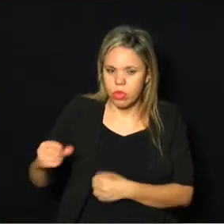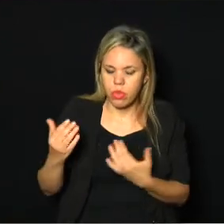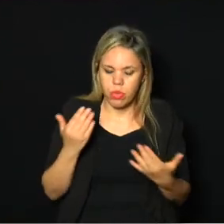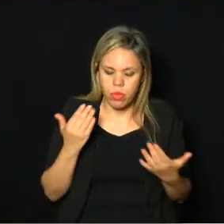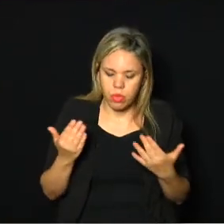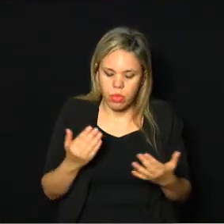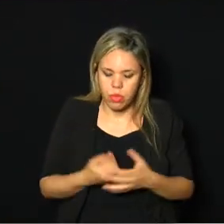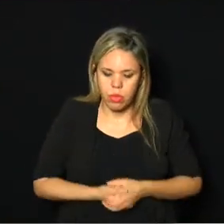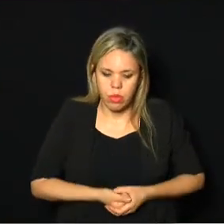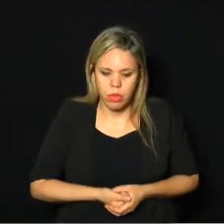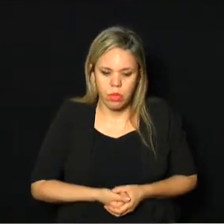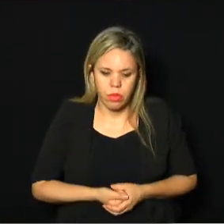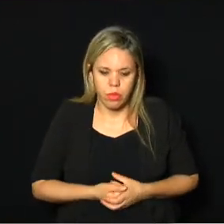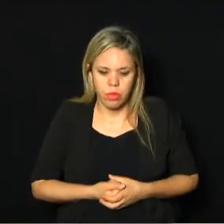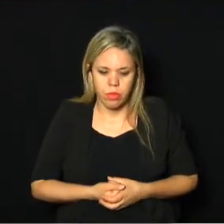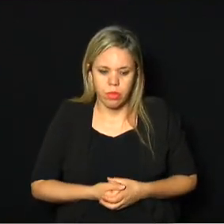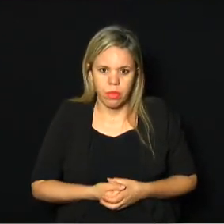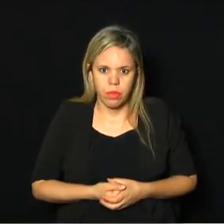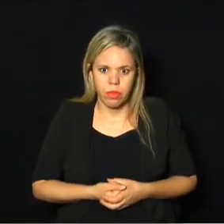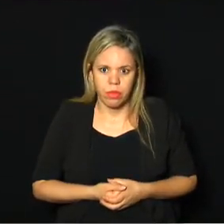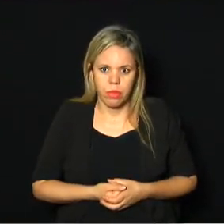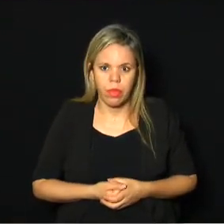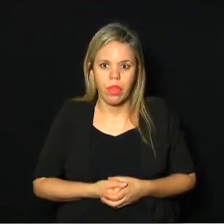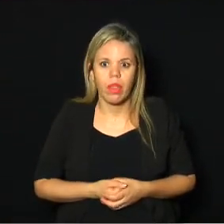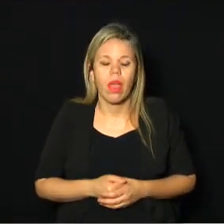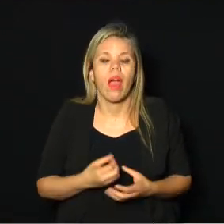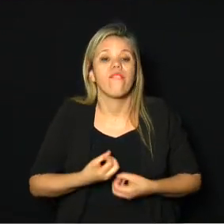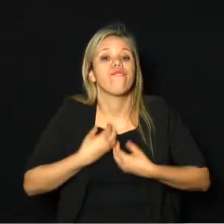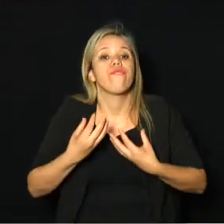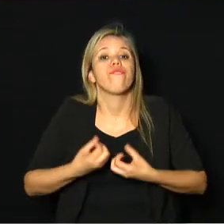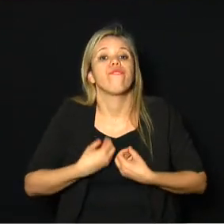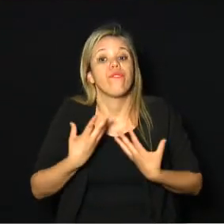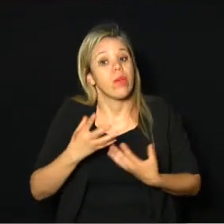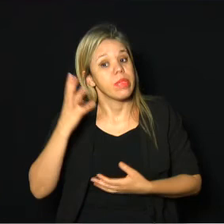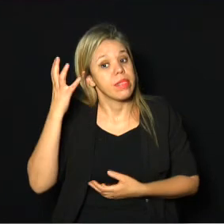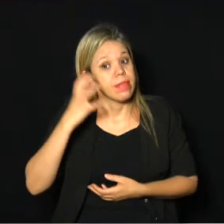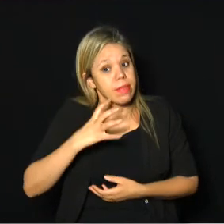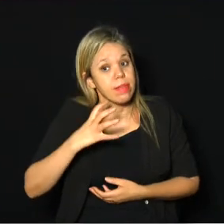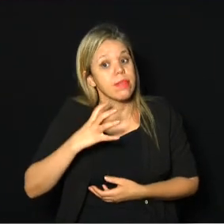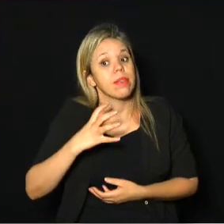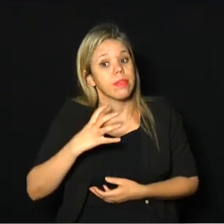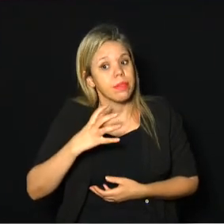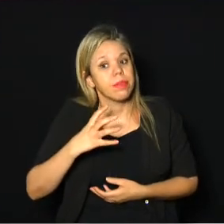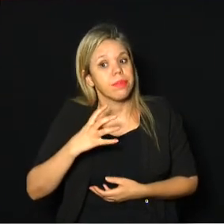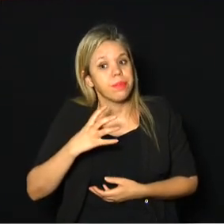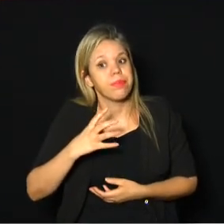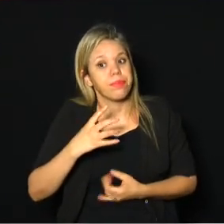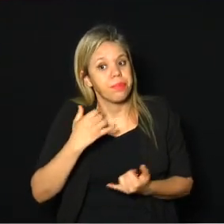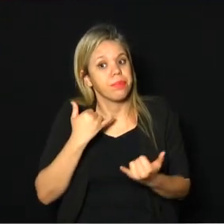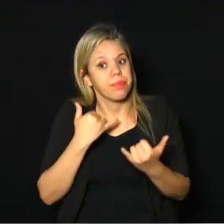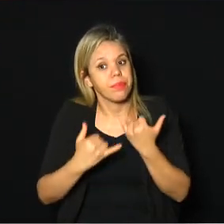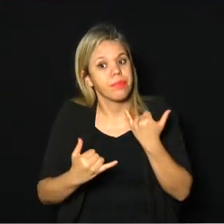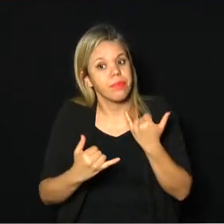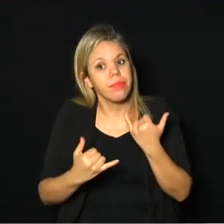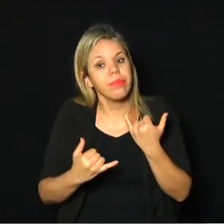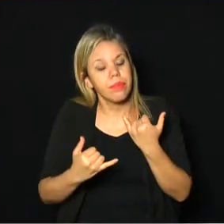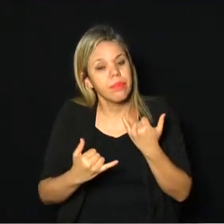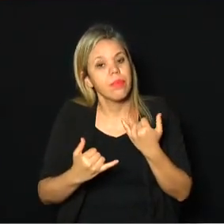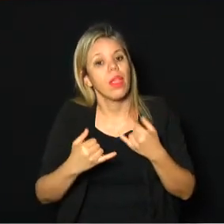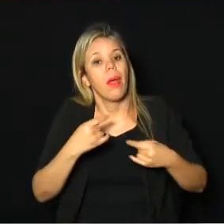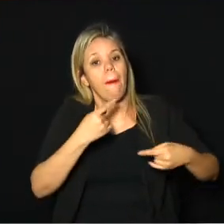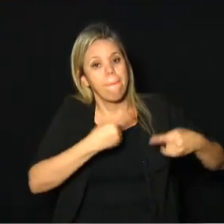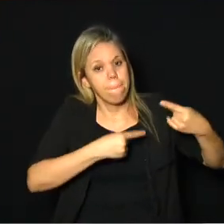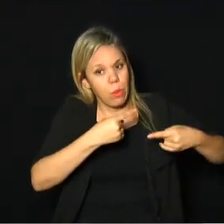comparação. Essa questão da informação é uma questão séria, porque me parece que nas políticas